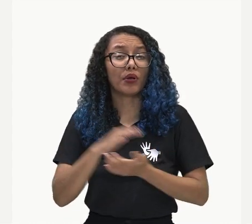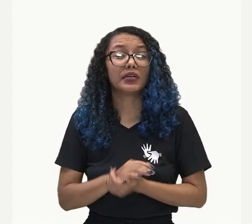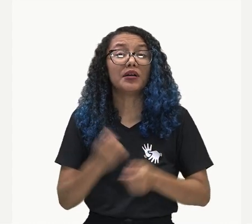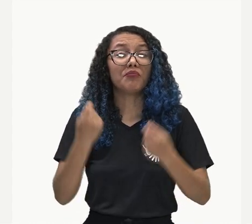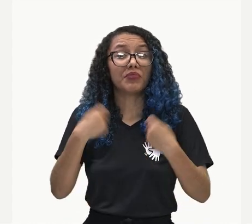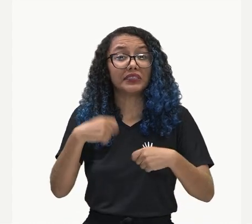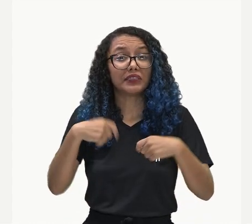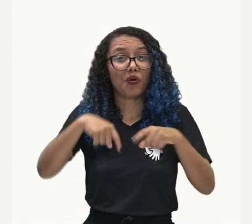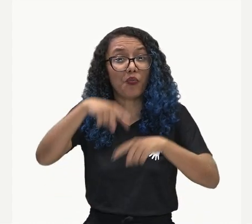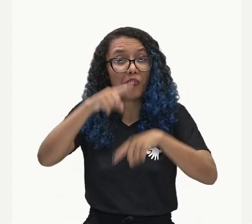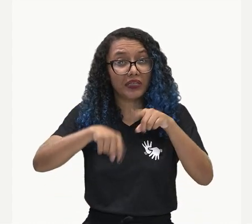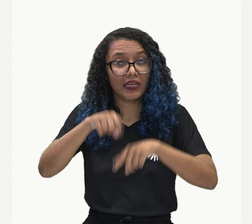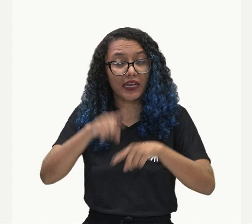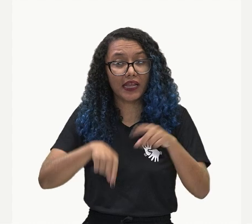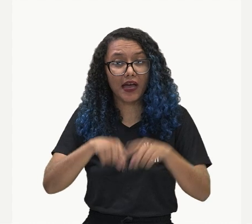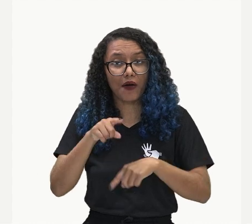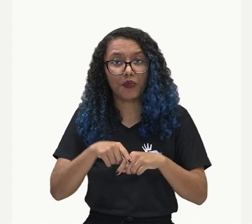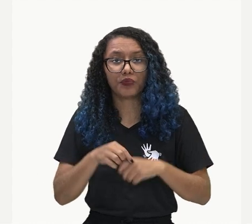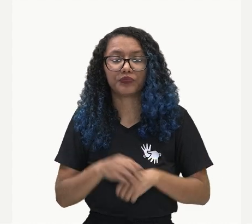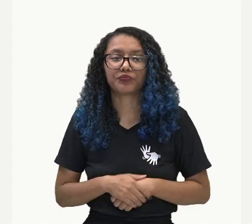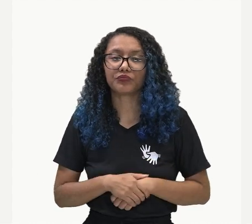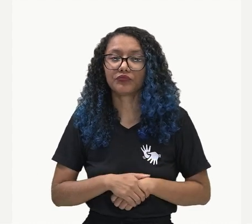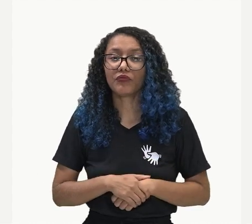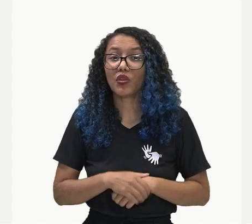um meio condutor.